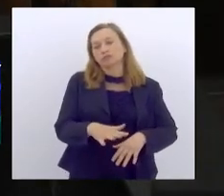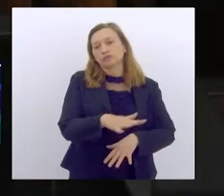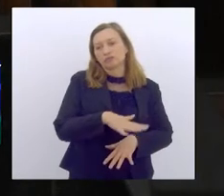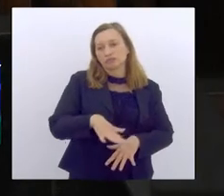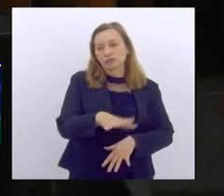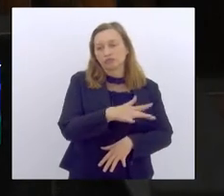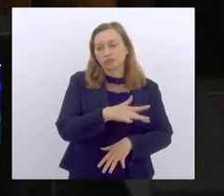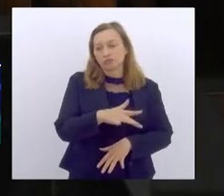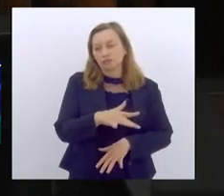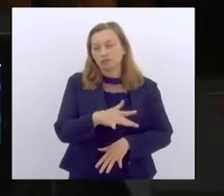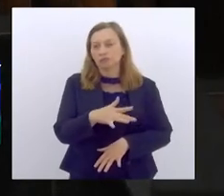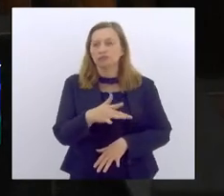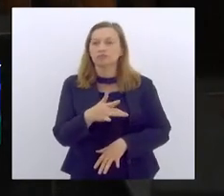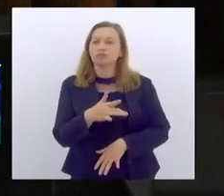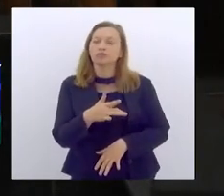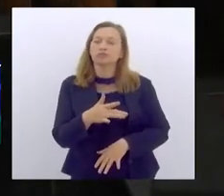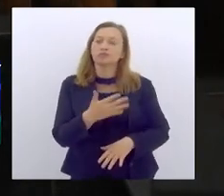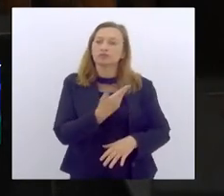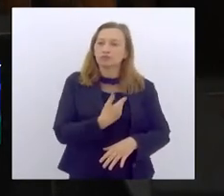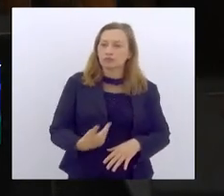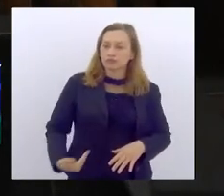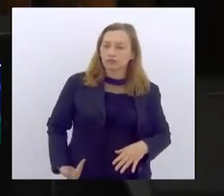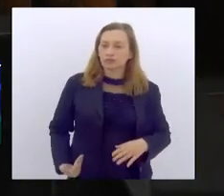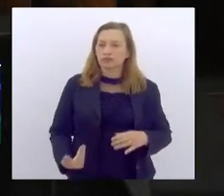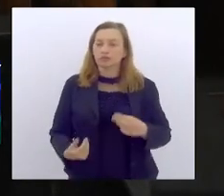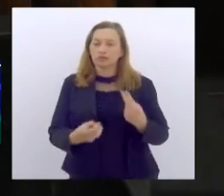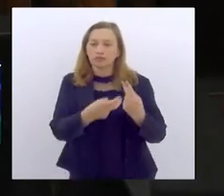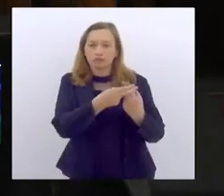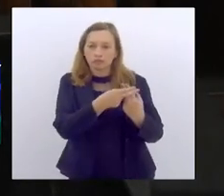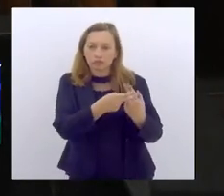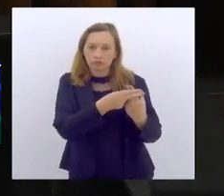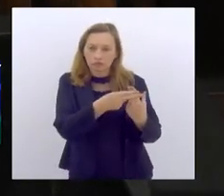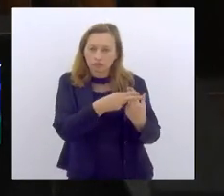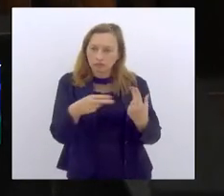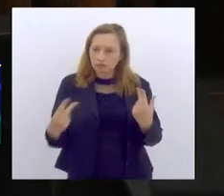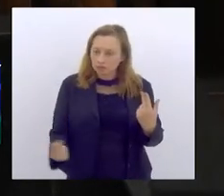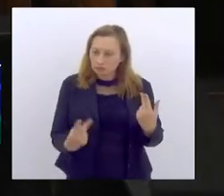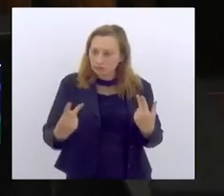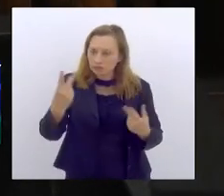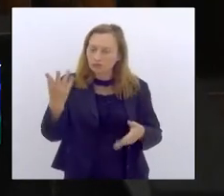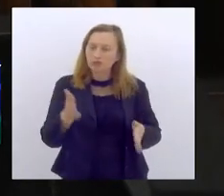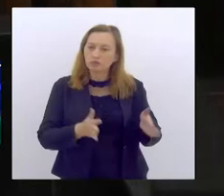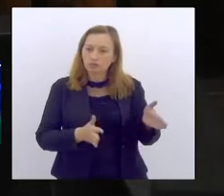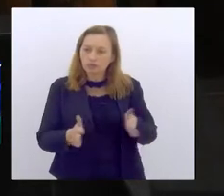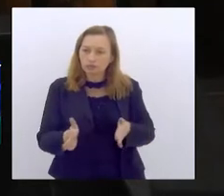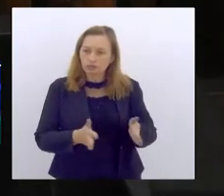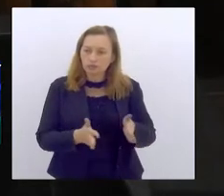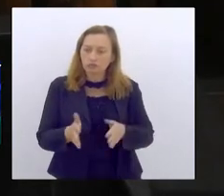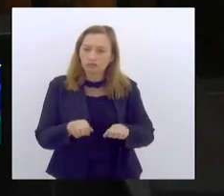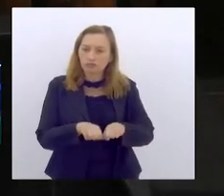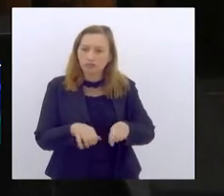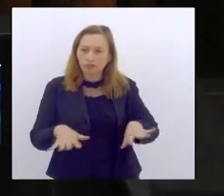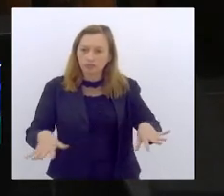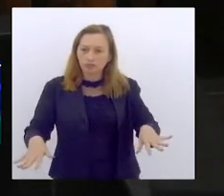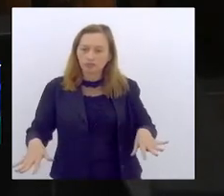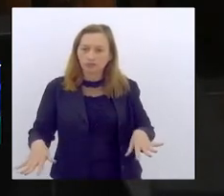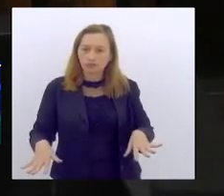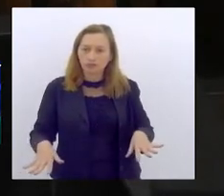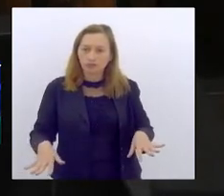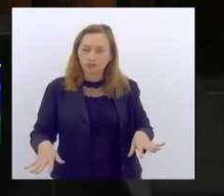glorioso SUS que tanto se valorizou nesse período pandêmico